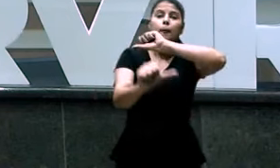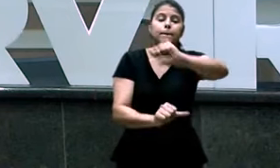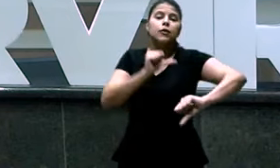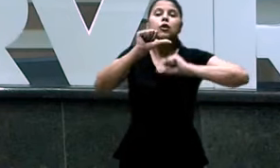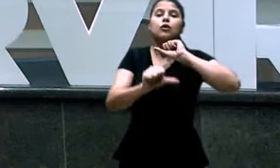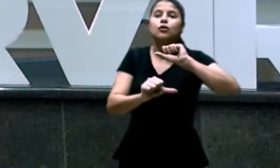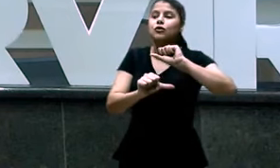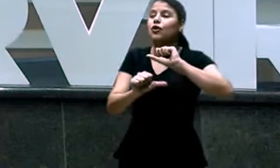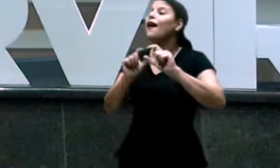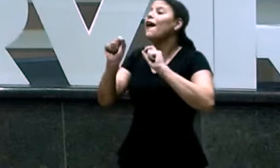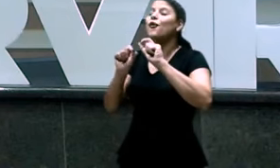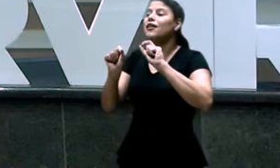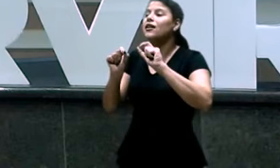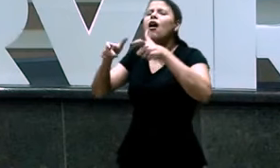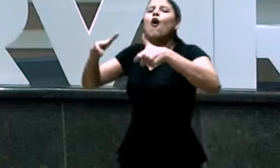será você.